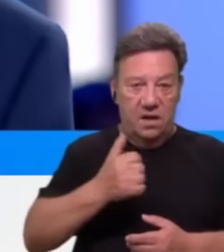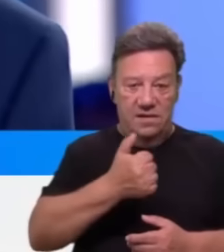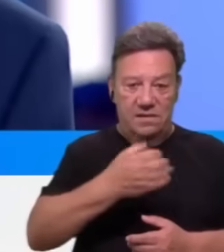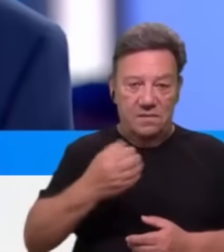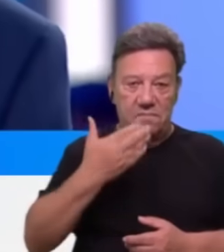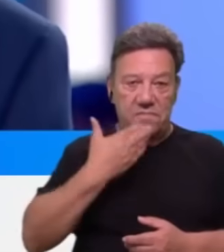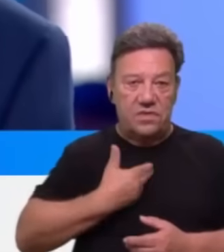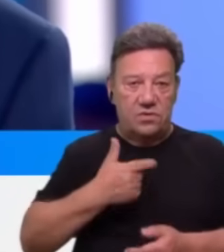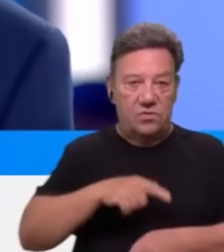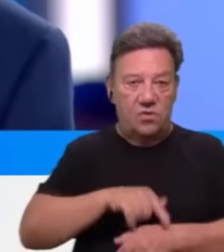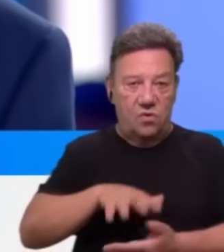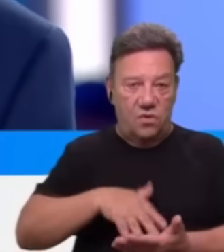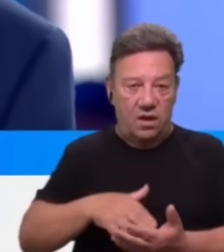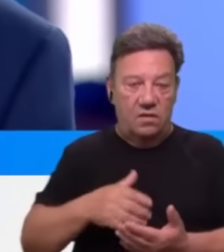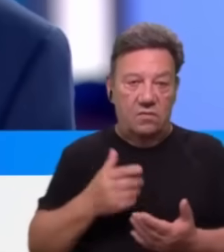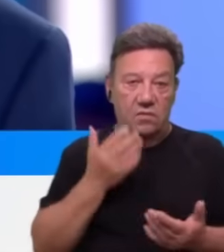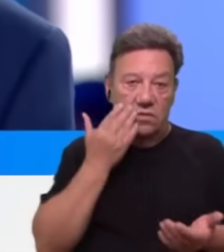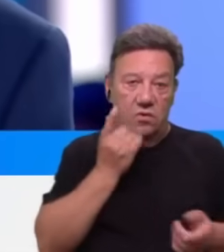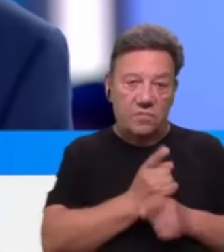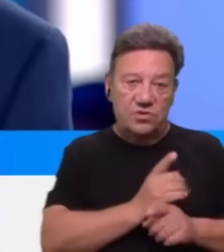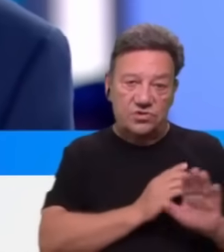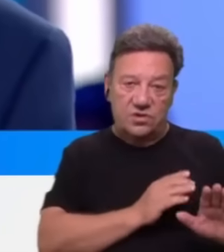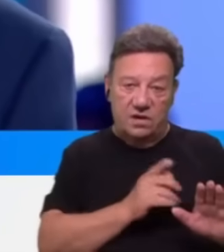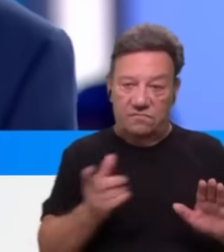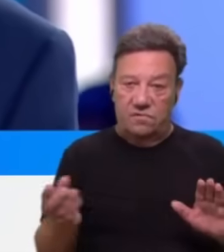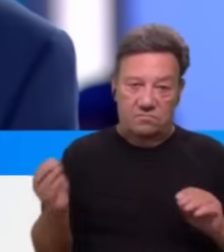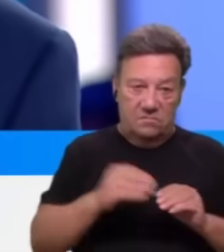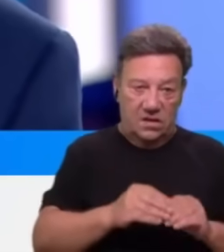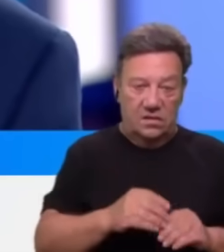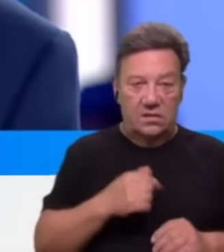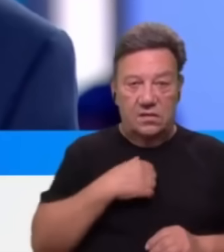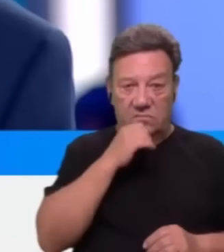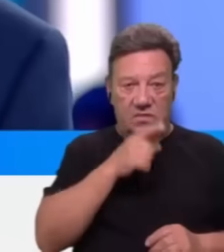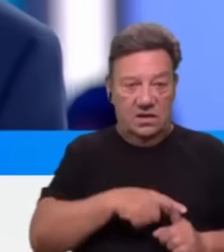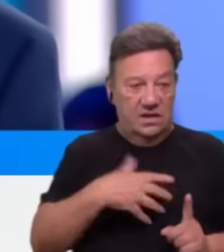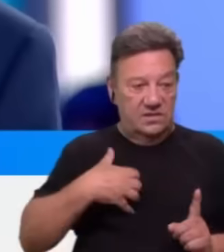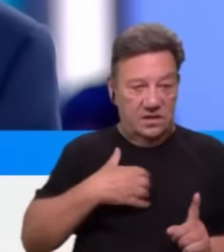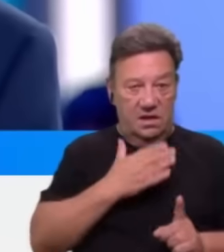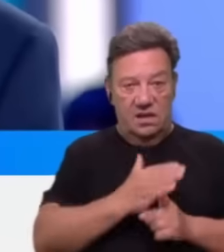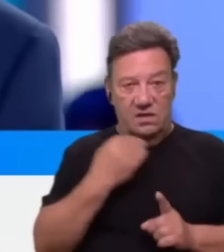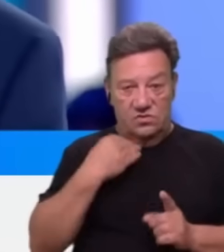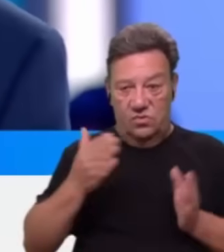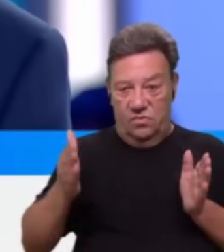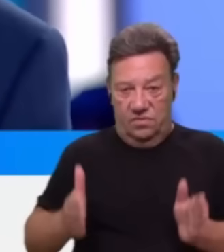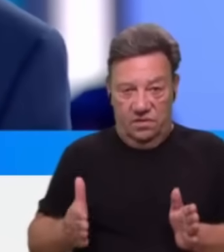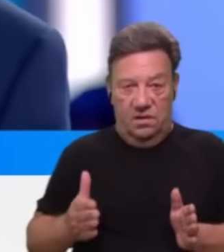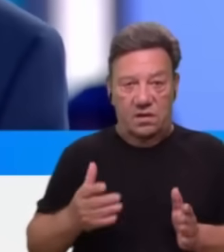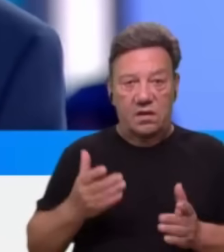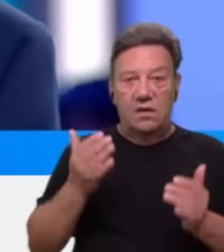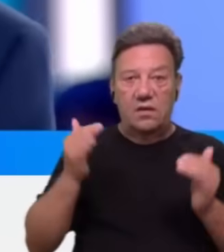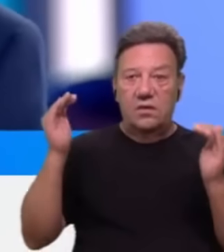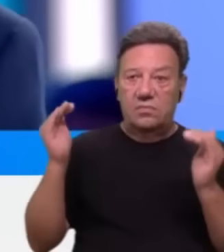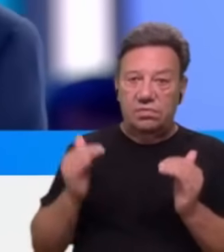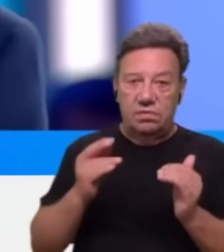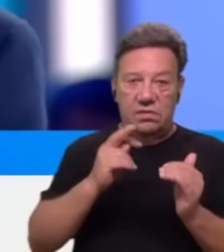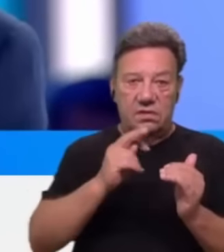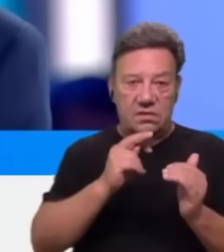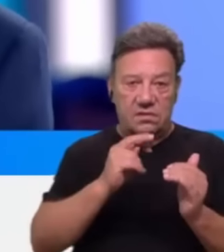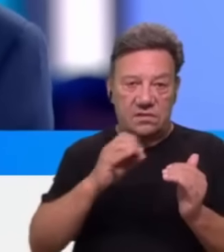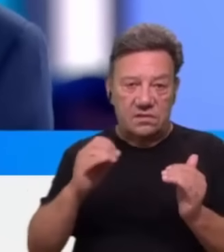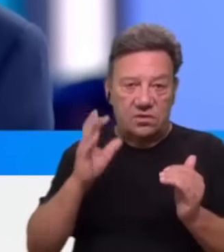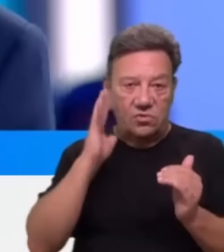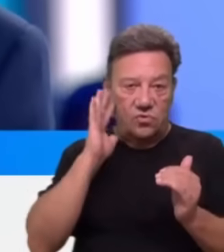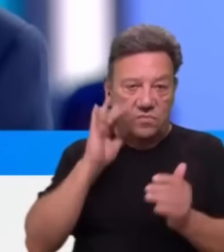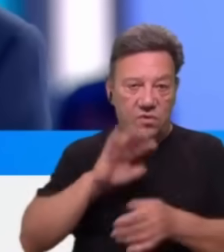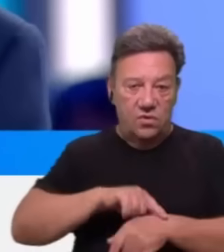pedidos do horário faça aqueles que já existiam e nós conseguimos sexta para segunda a reduzir 300 o número